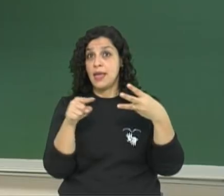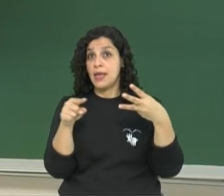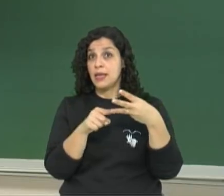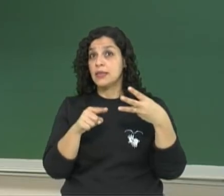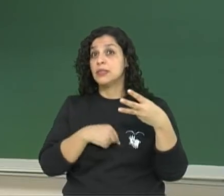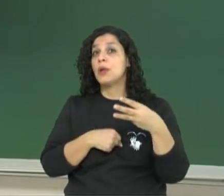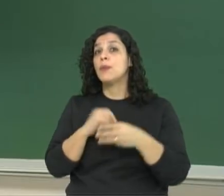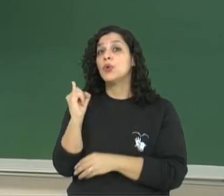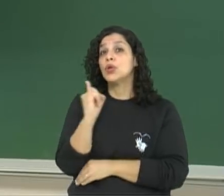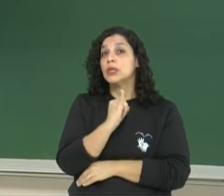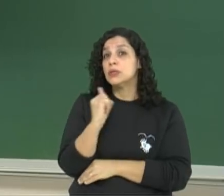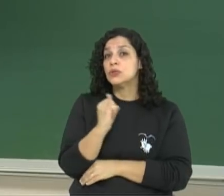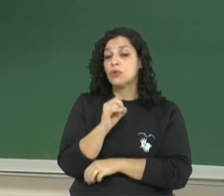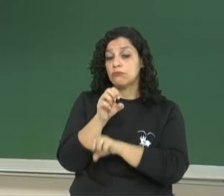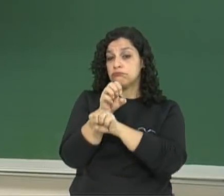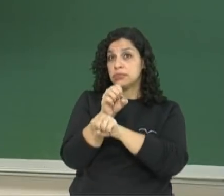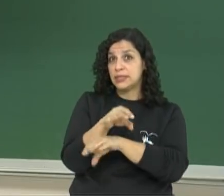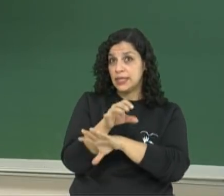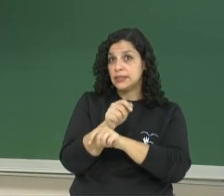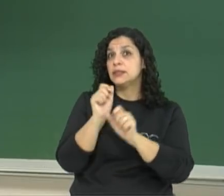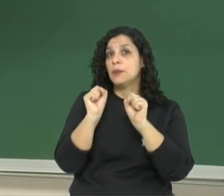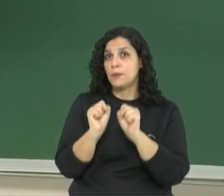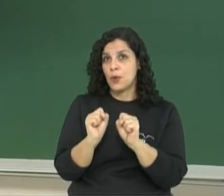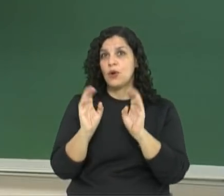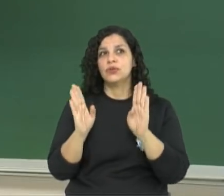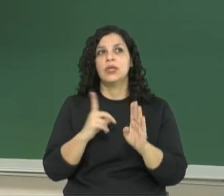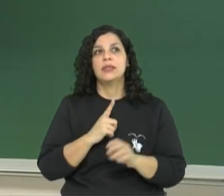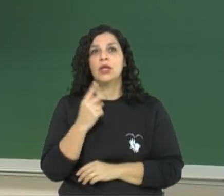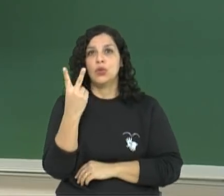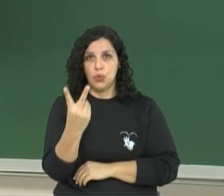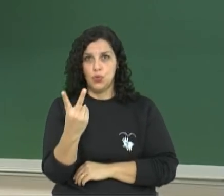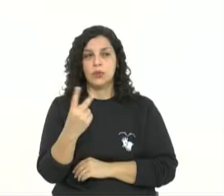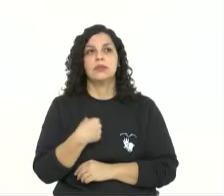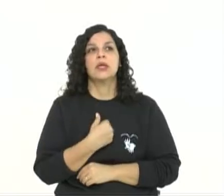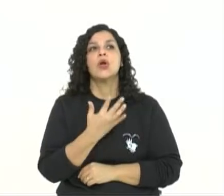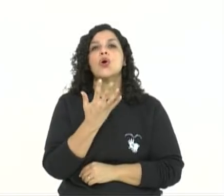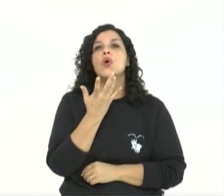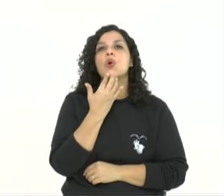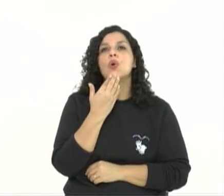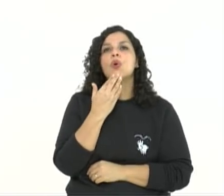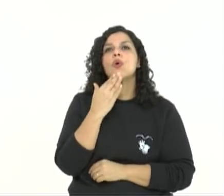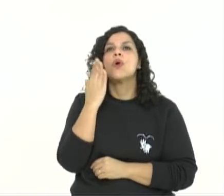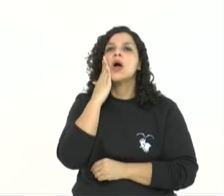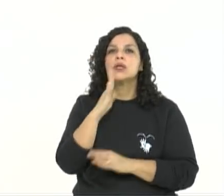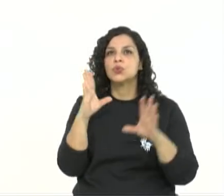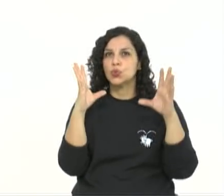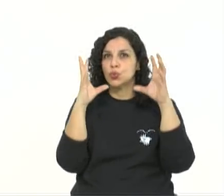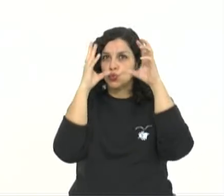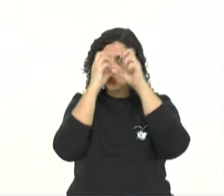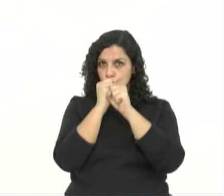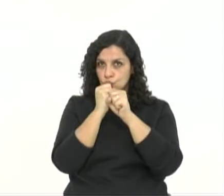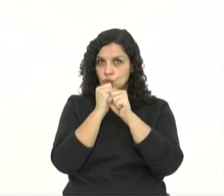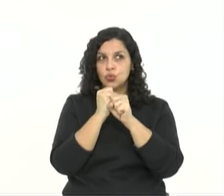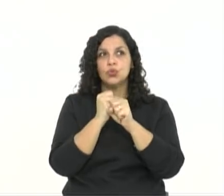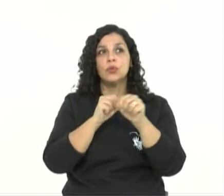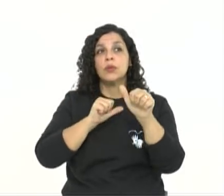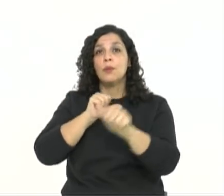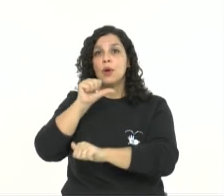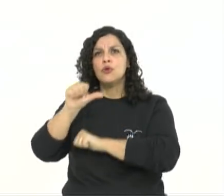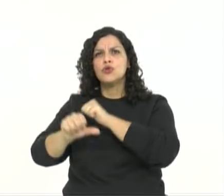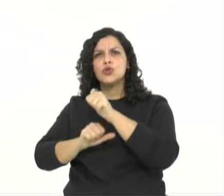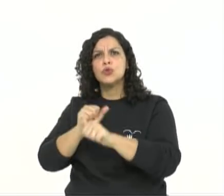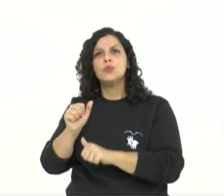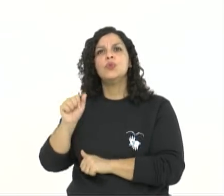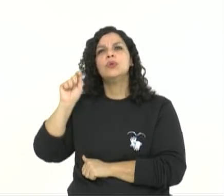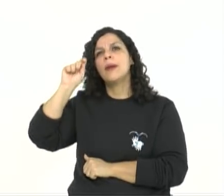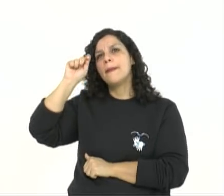Nível instrutor, nós temos duas cores. A azul escura para o instrutor e a azul